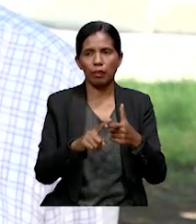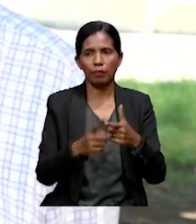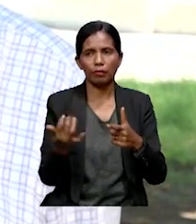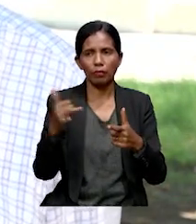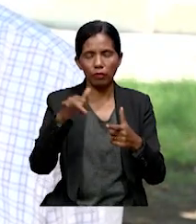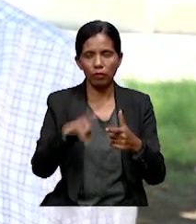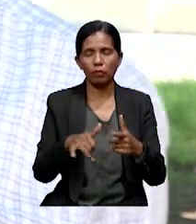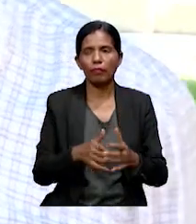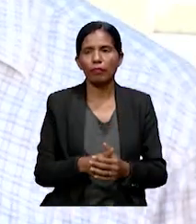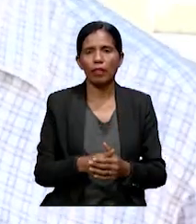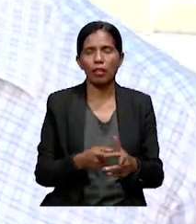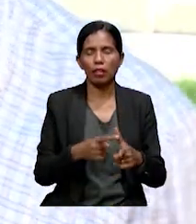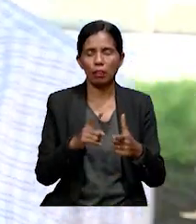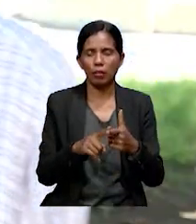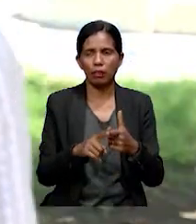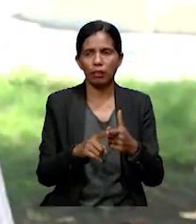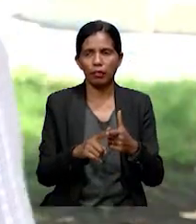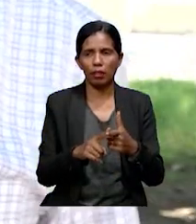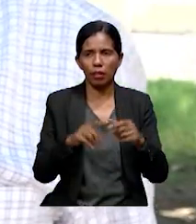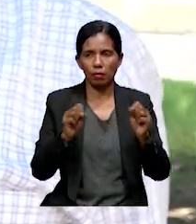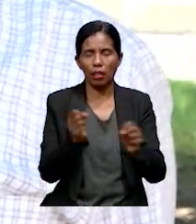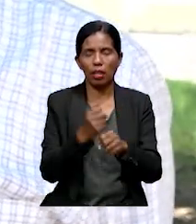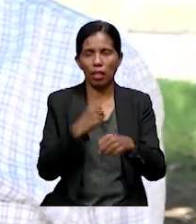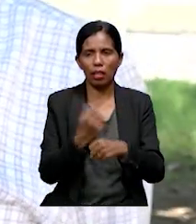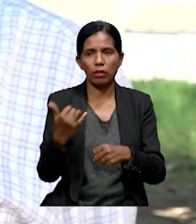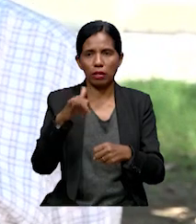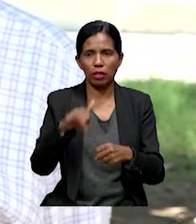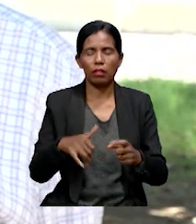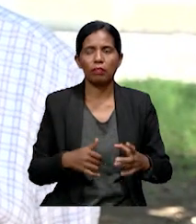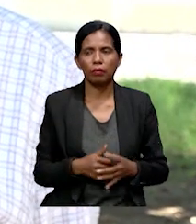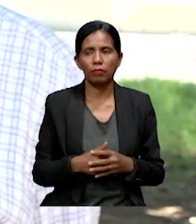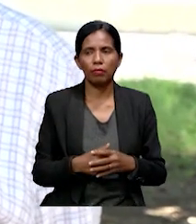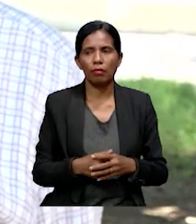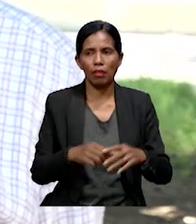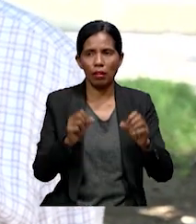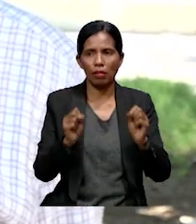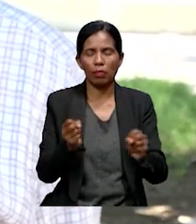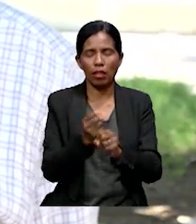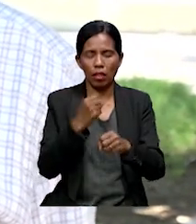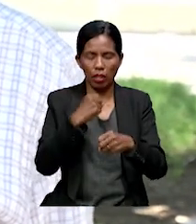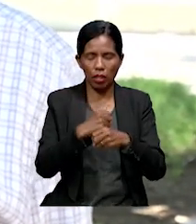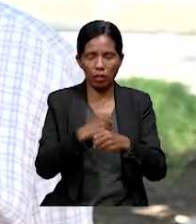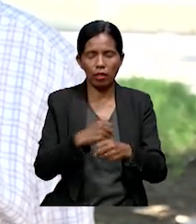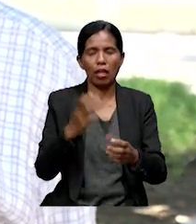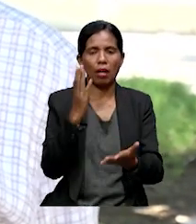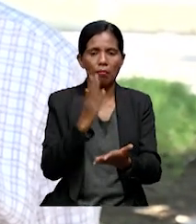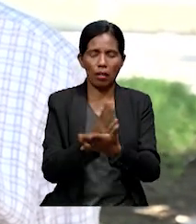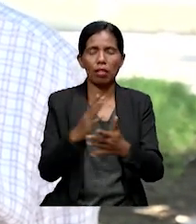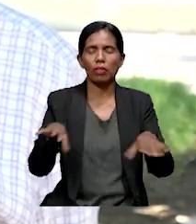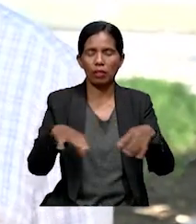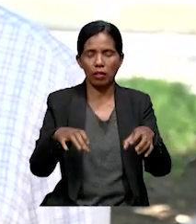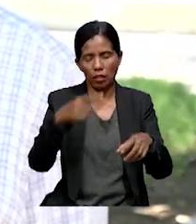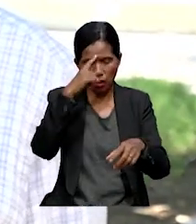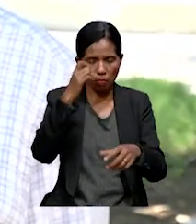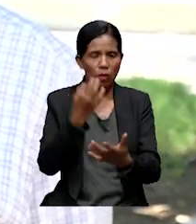gestão, ida fale ya, kestan de gestão mas bela halo sirsai, porque e por último fale mas bela halo kun ke si resigna tamba falta de